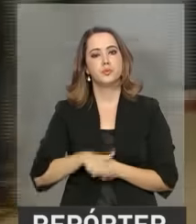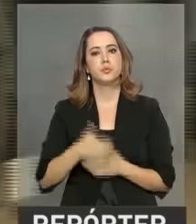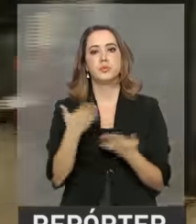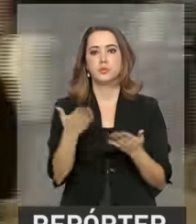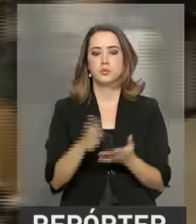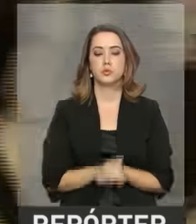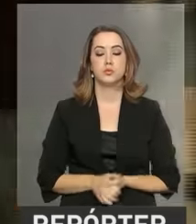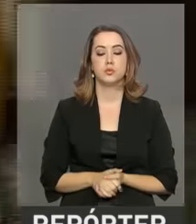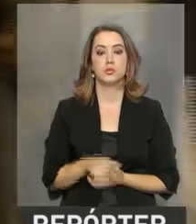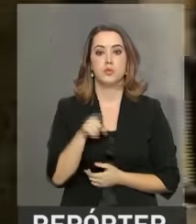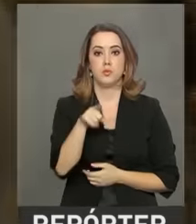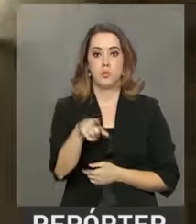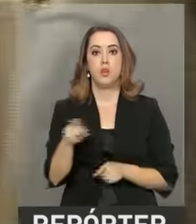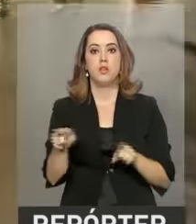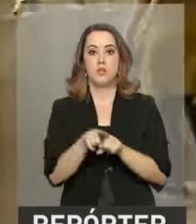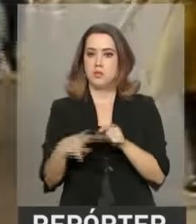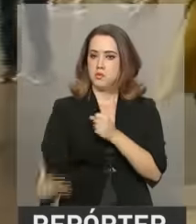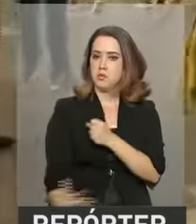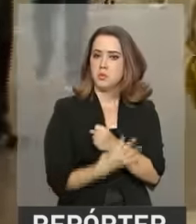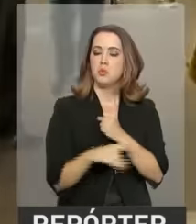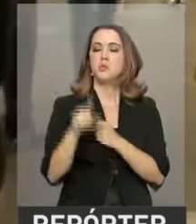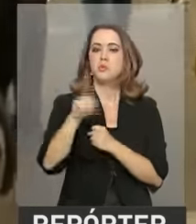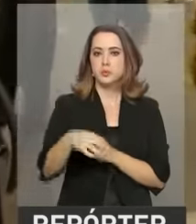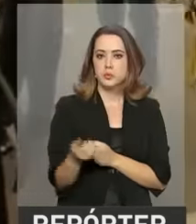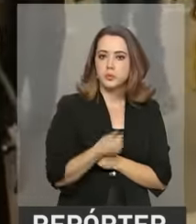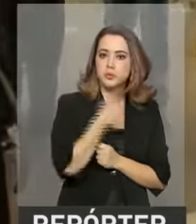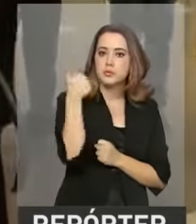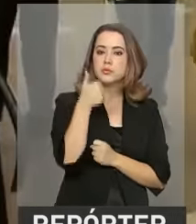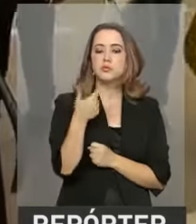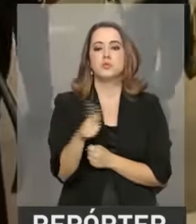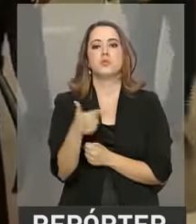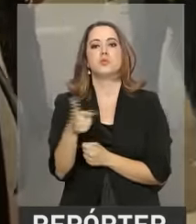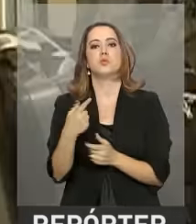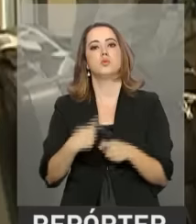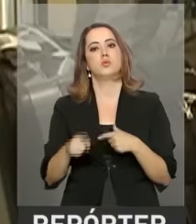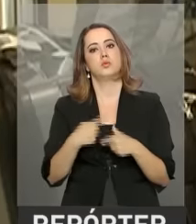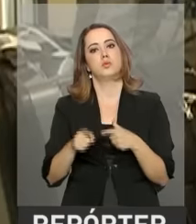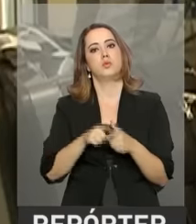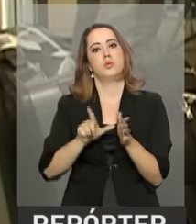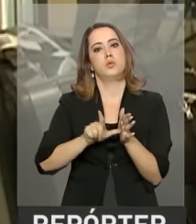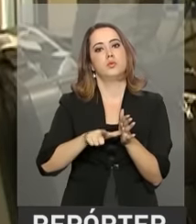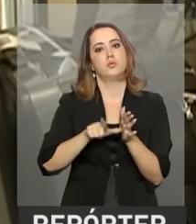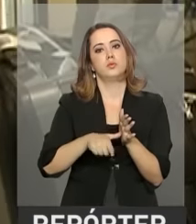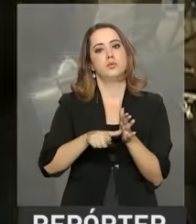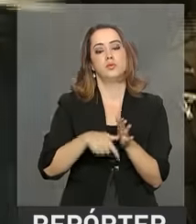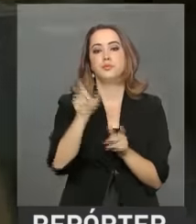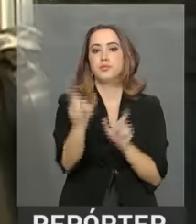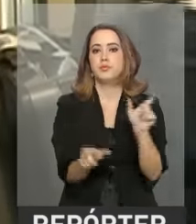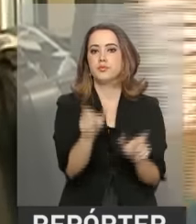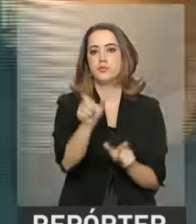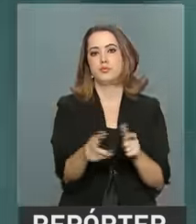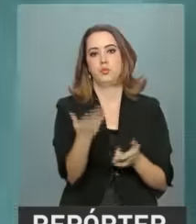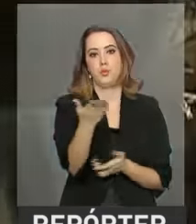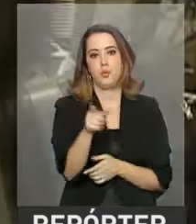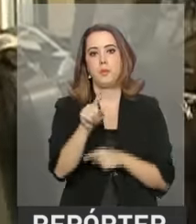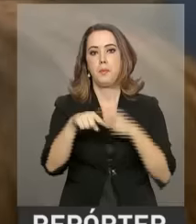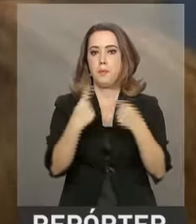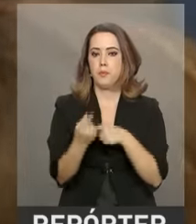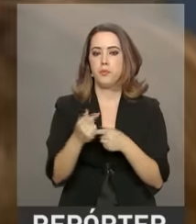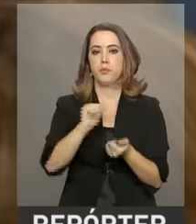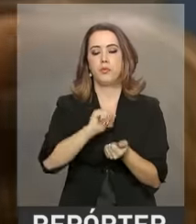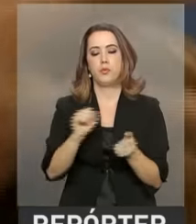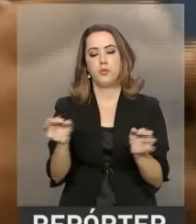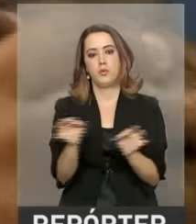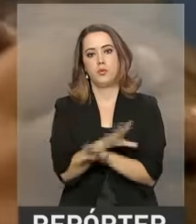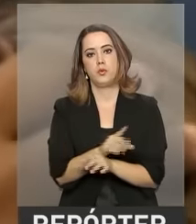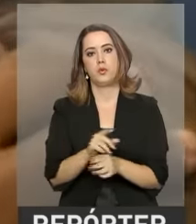de segurança também foi um sucesso e não acarretou em atrasos para passageiros. A medida vai continuar após os jogos. No